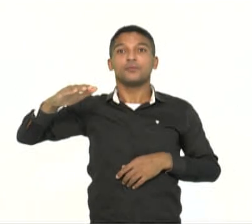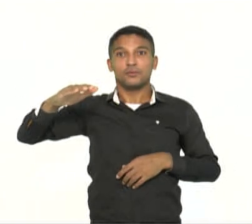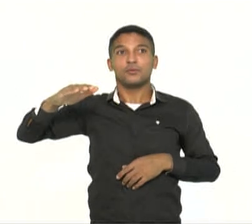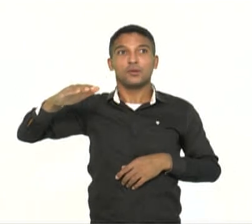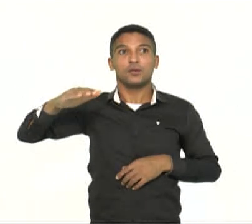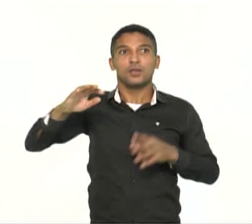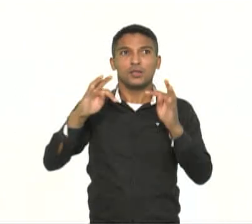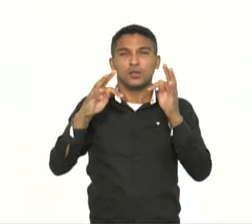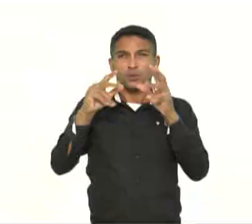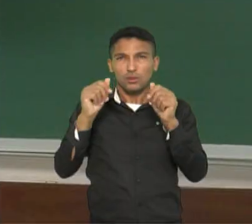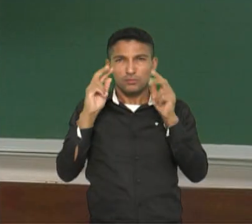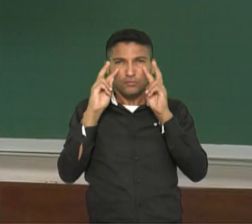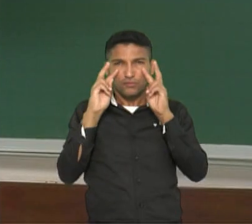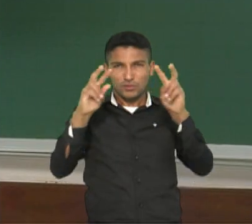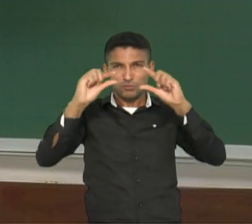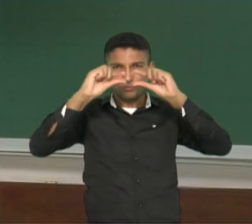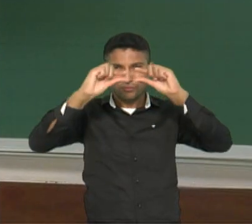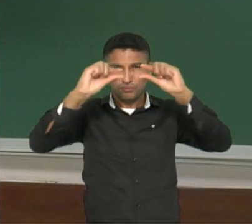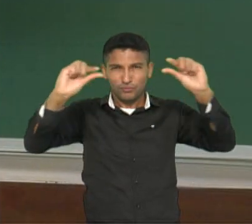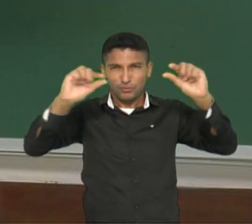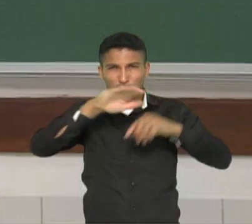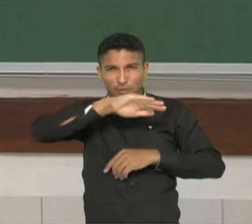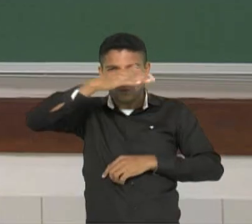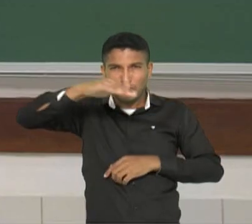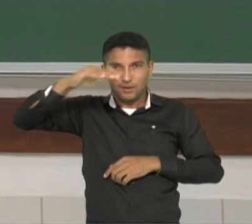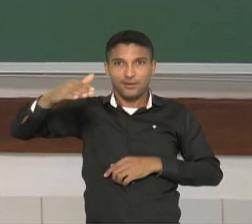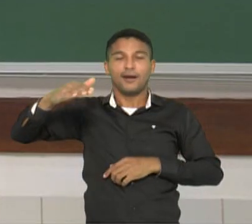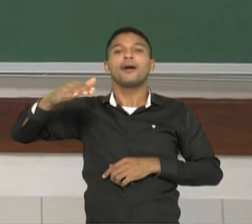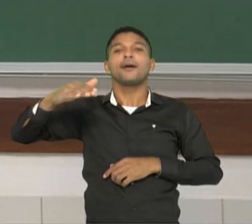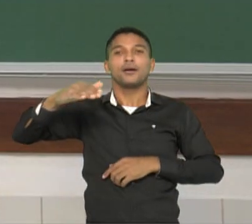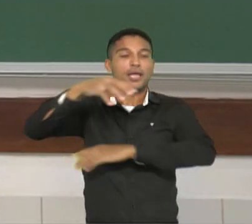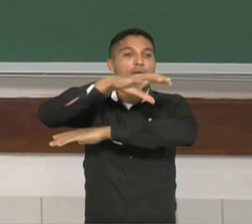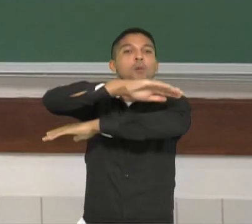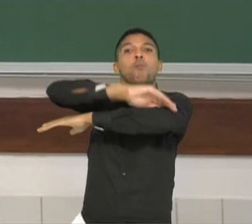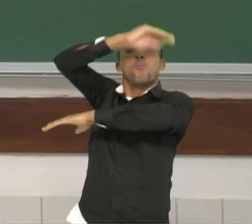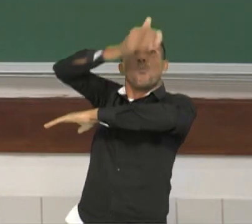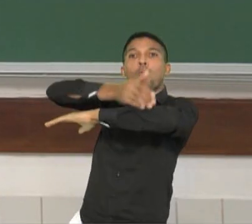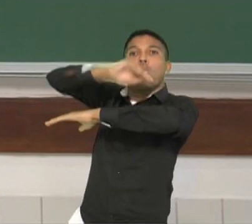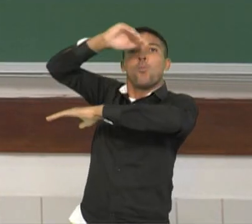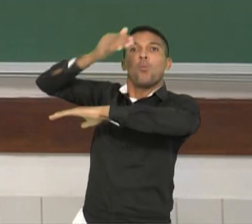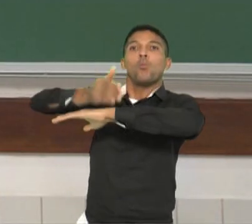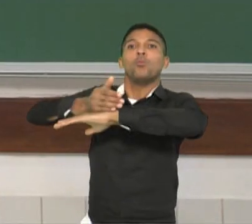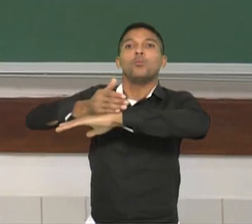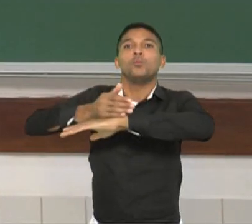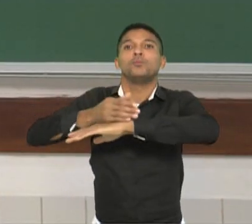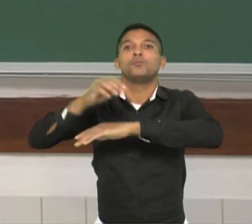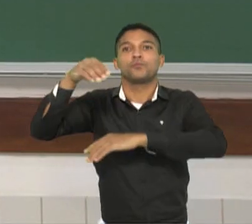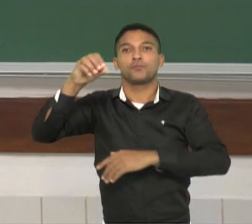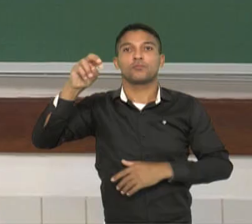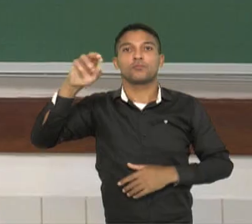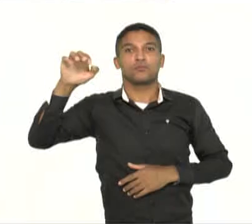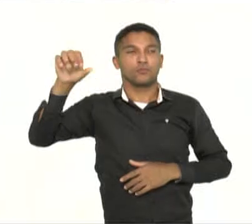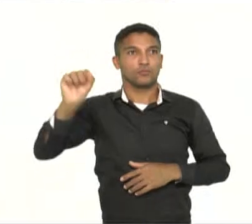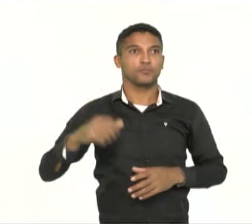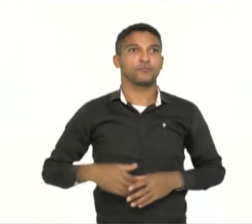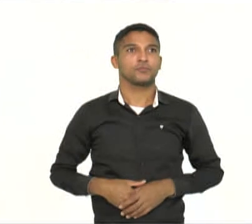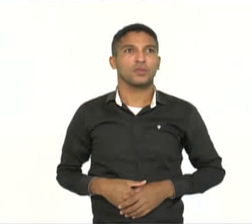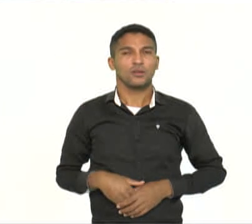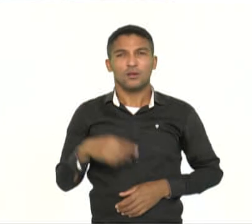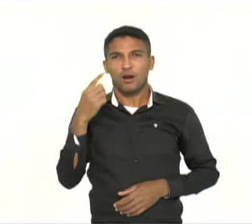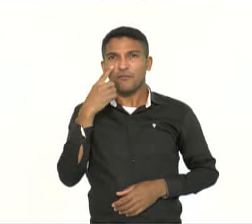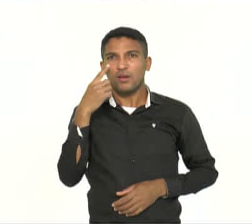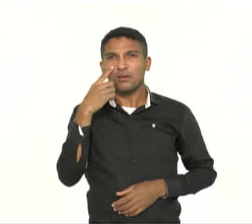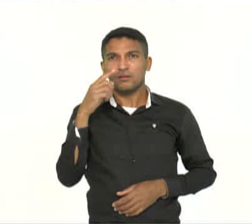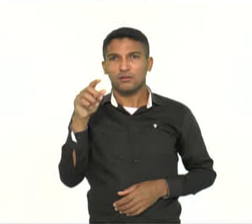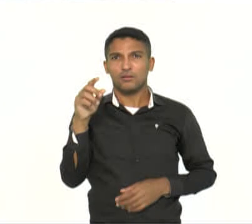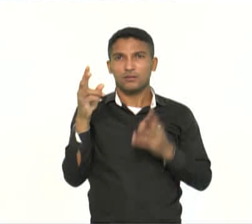estão ali compondo essa paisagem. E para a gente continuar aqui, essas feições devem-se ao